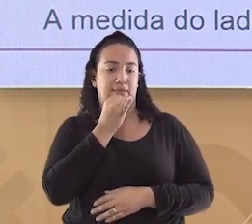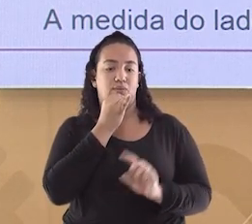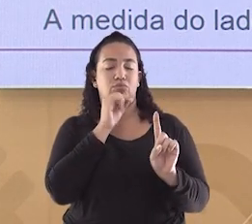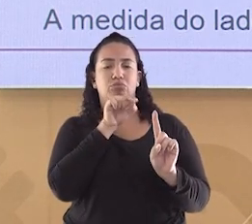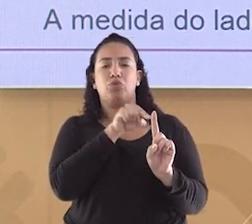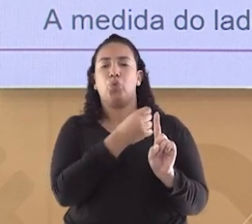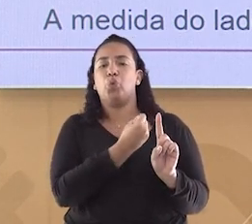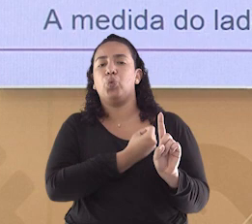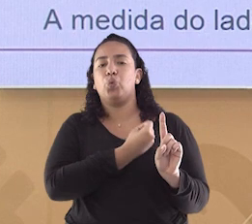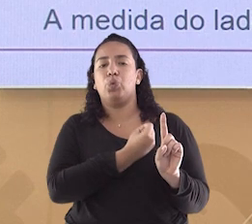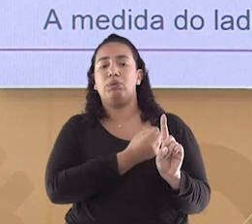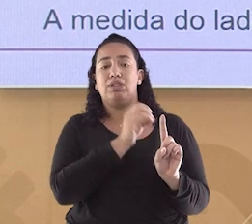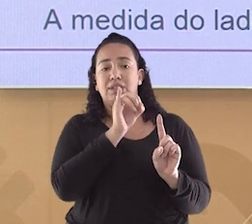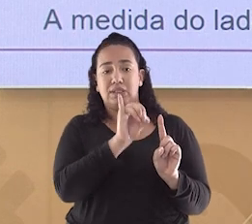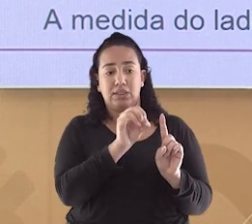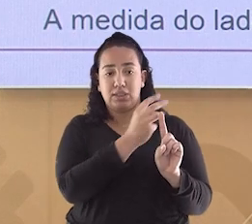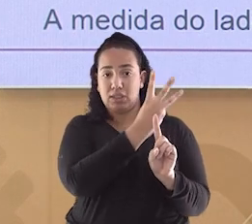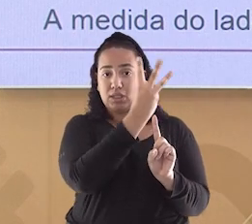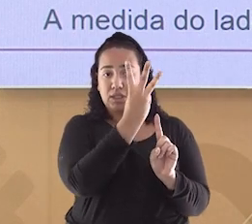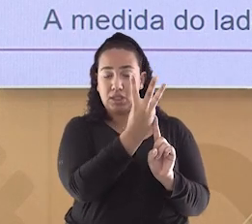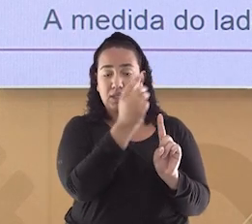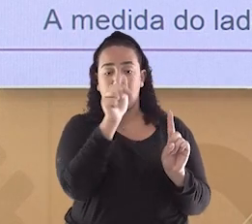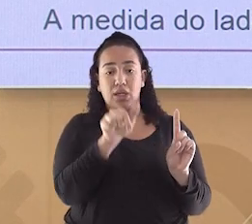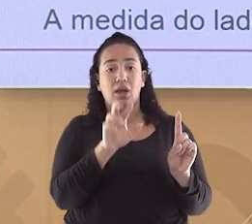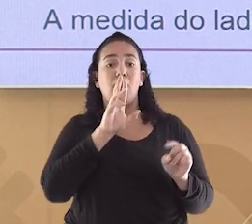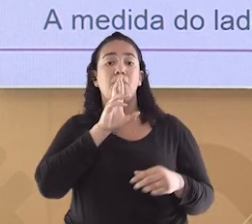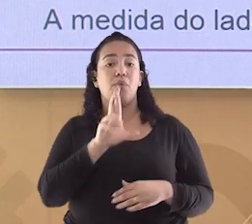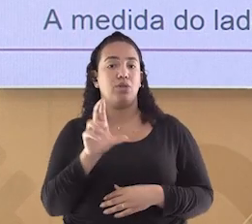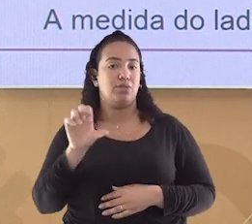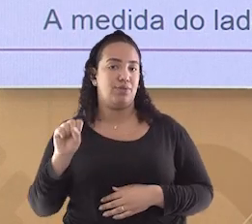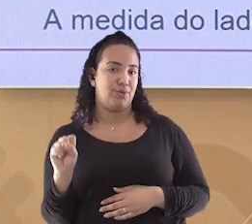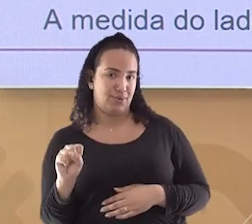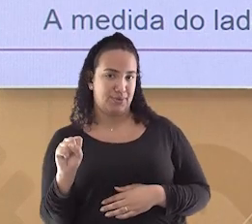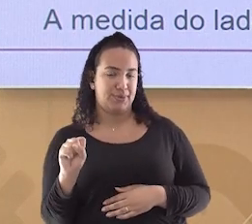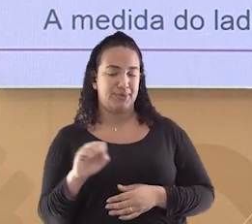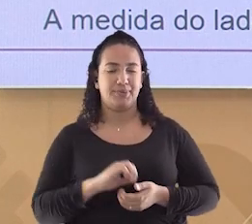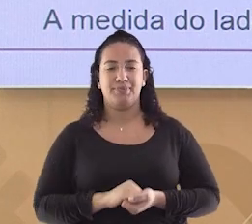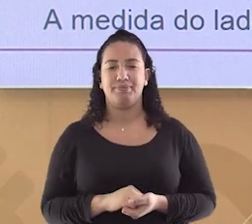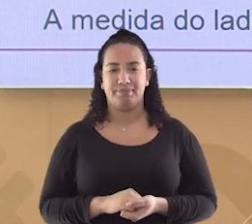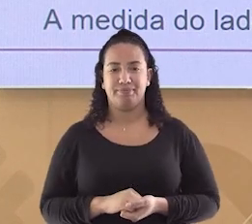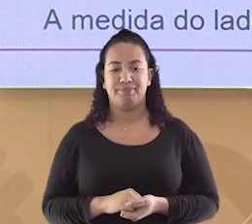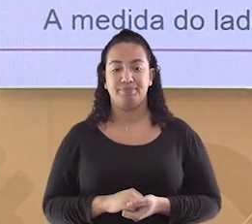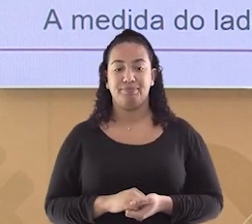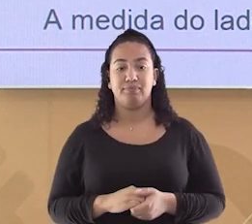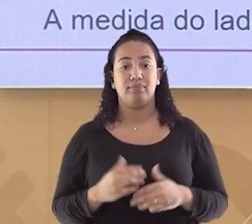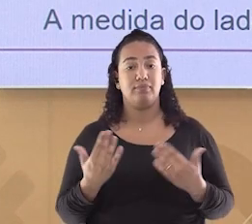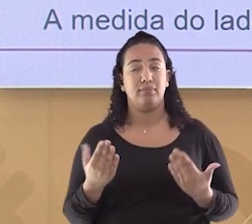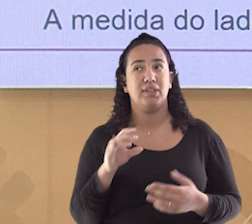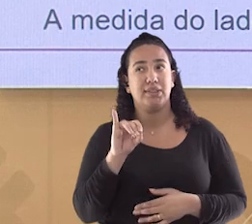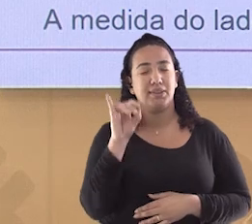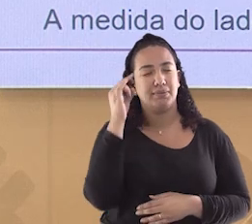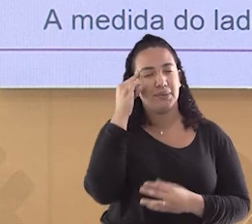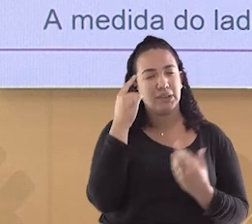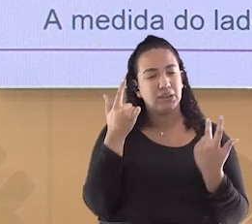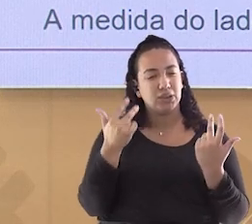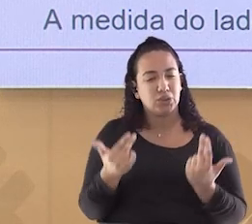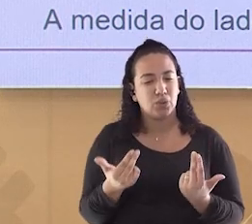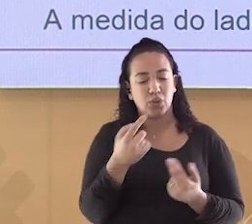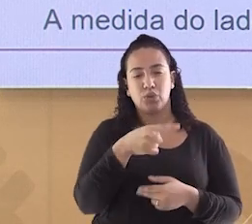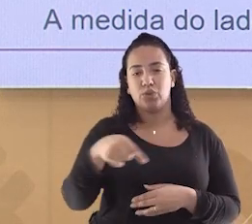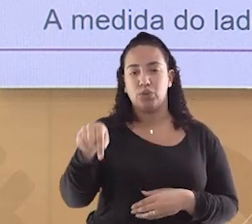cúbica de 8, devemos encontrar um número que, ao elevar a 3, irá resultar em